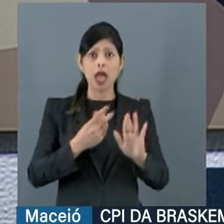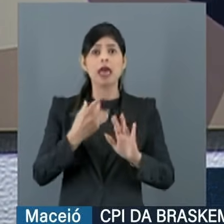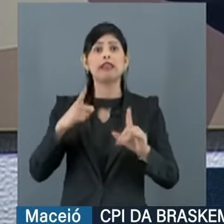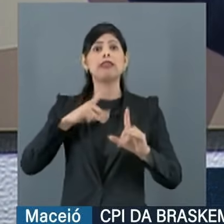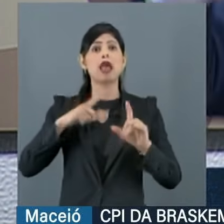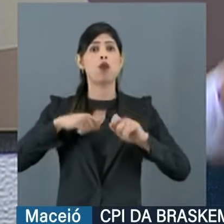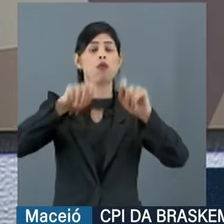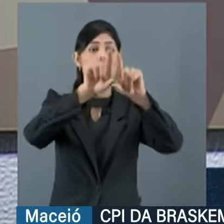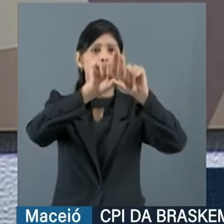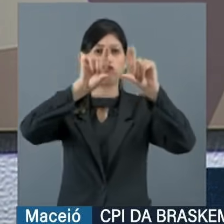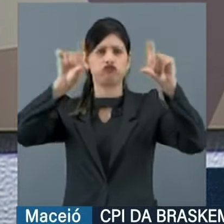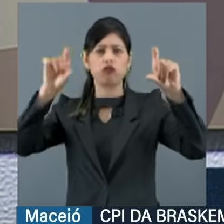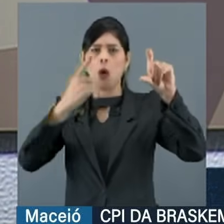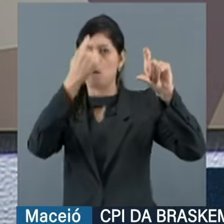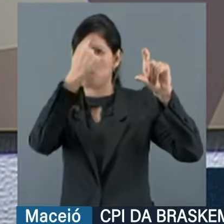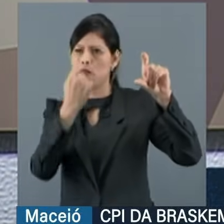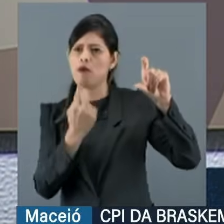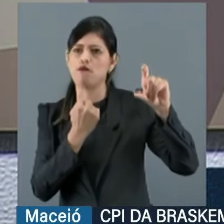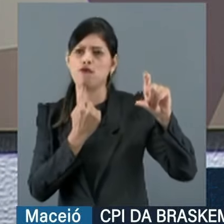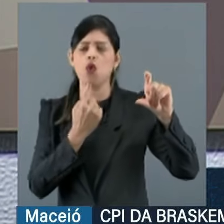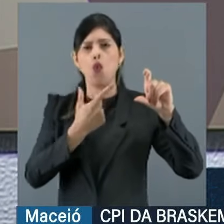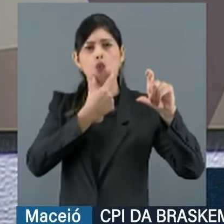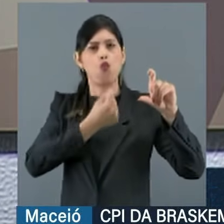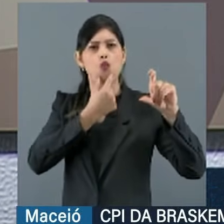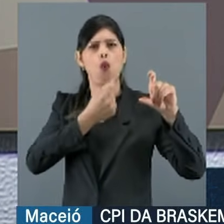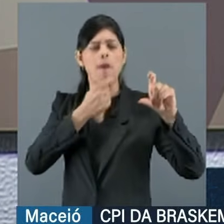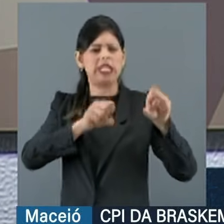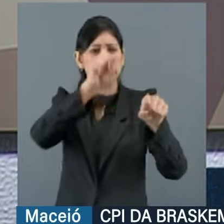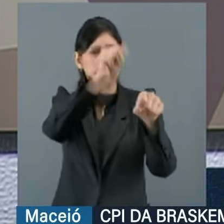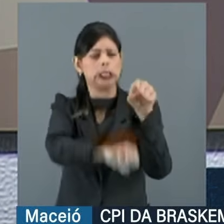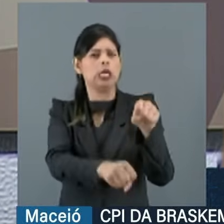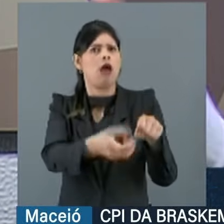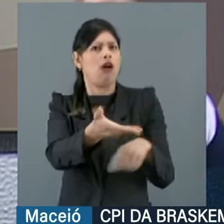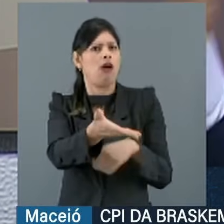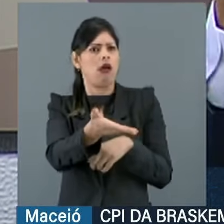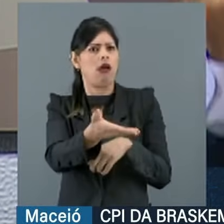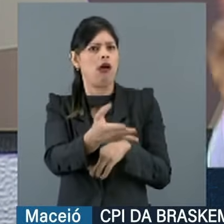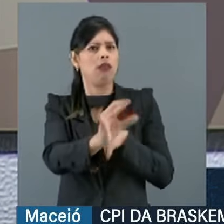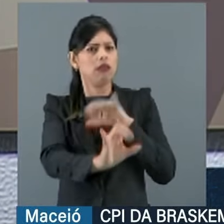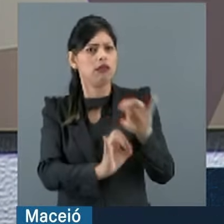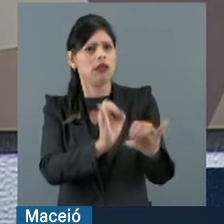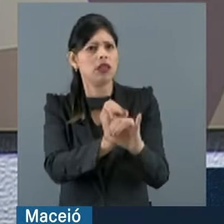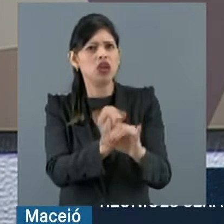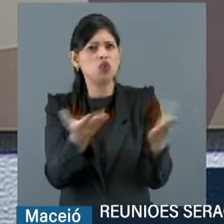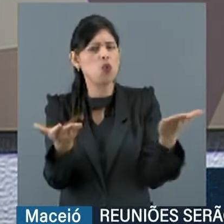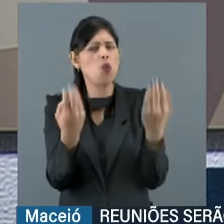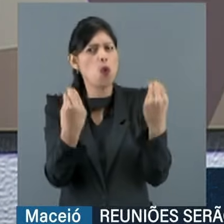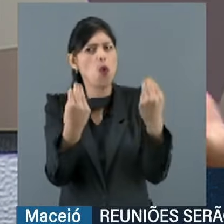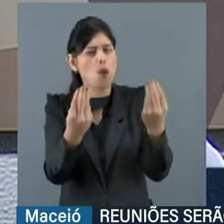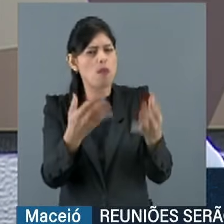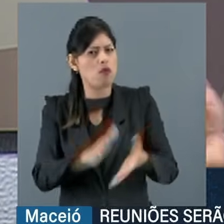de um homicida na internet não é apologia do homicídio.